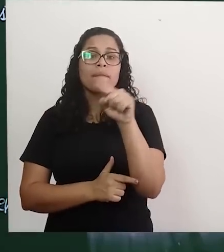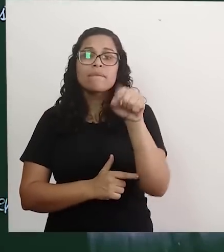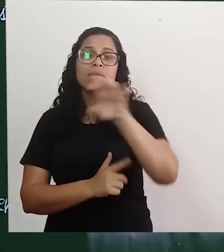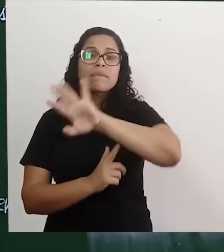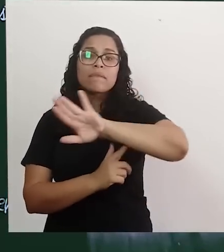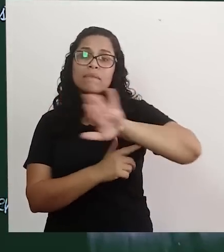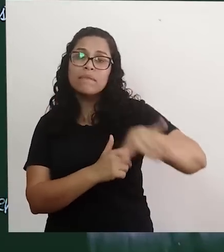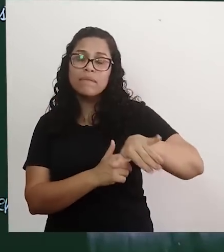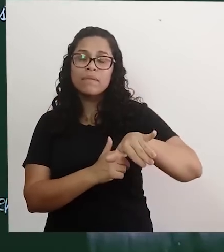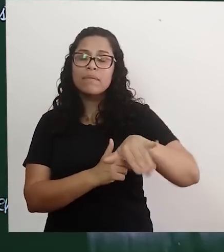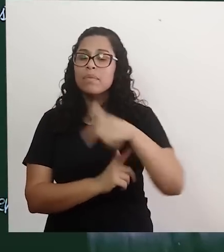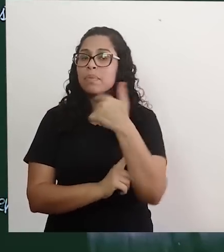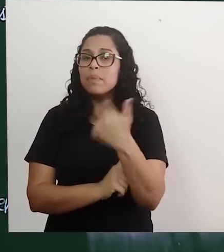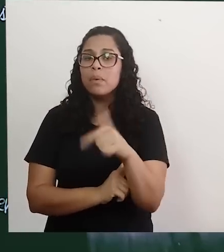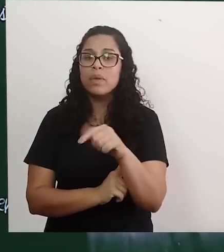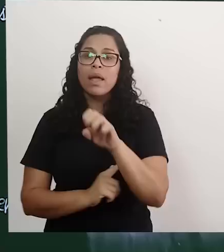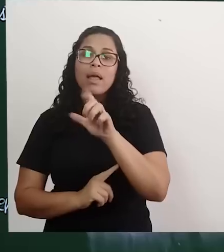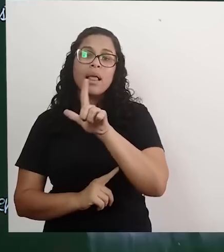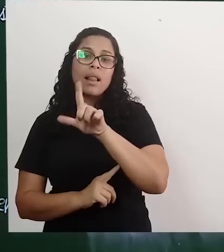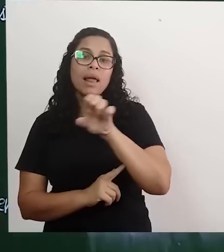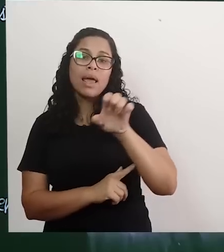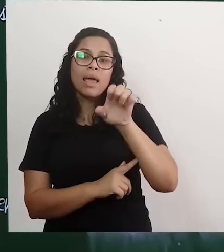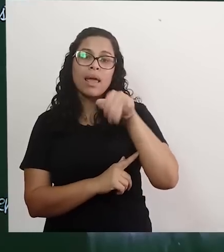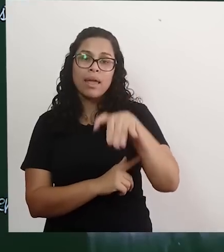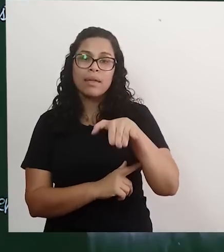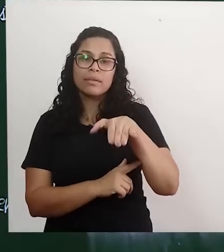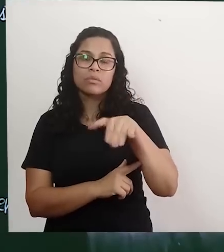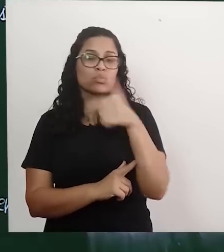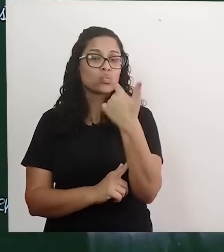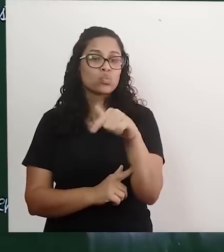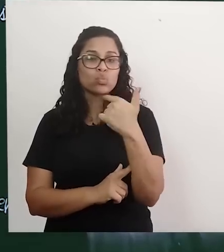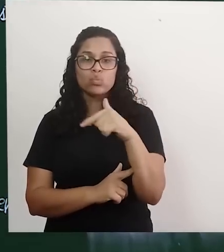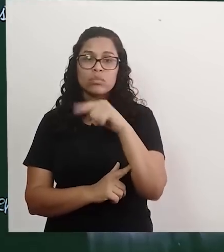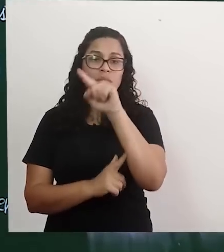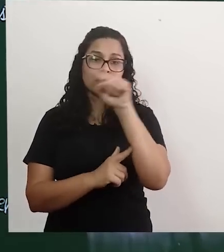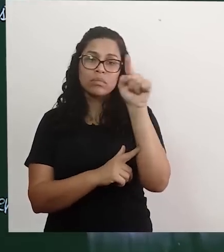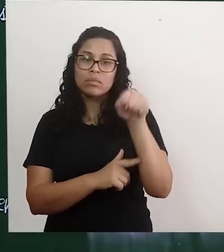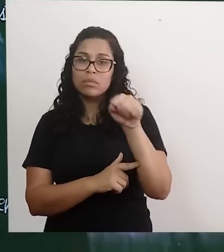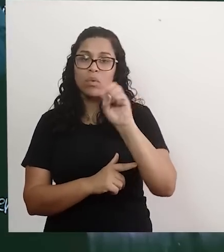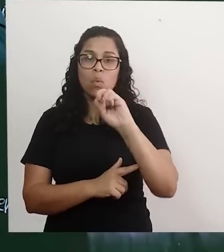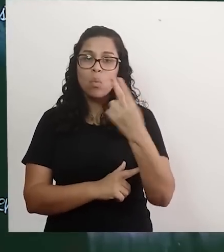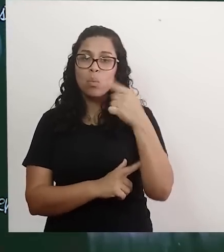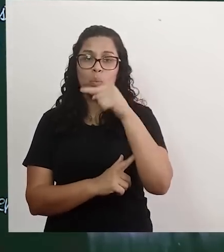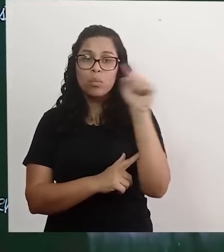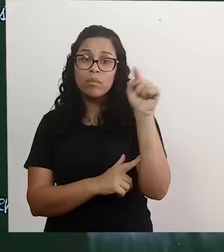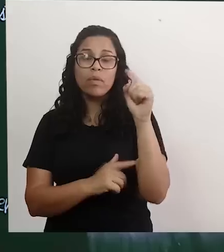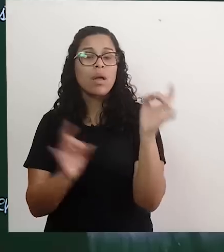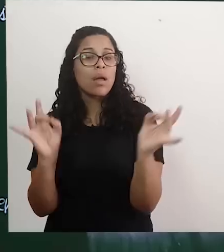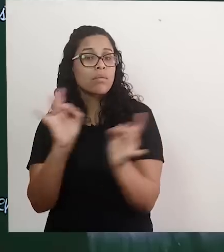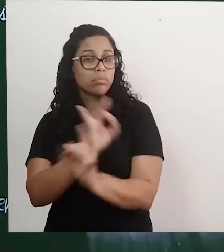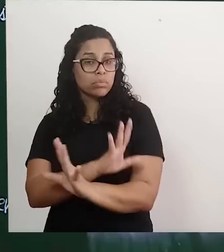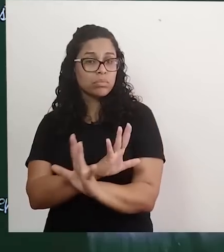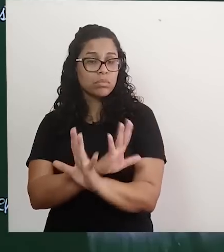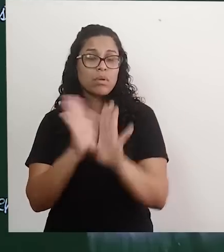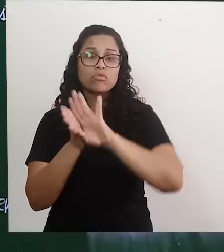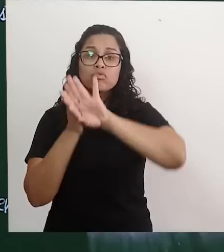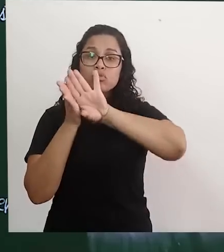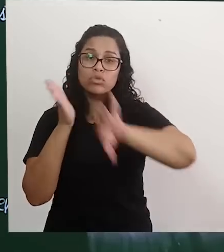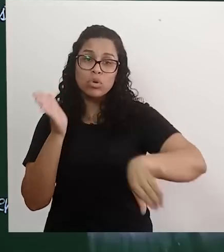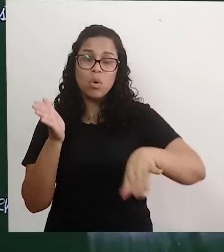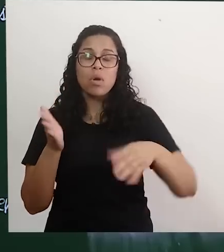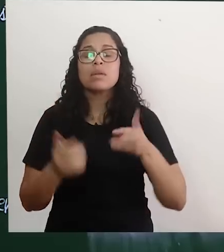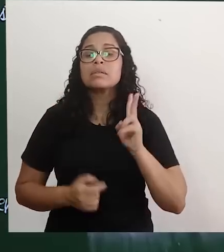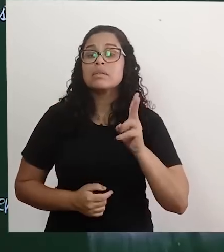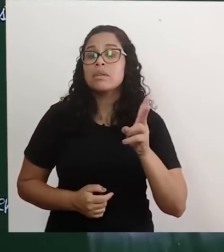vogais duplicadas. Como às vezes a gente lê textos literários na escola, ou textos escritos há mais tempo do que o marco